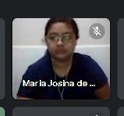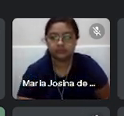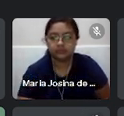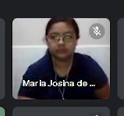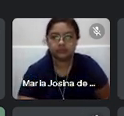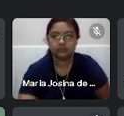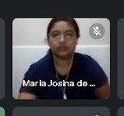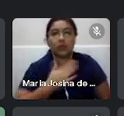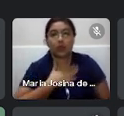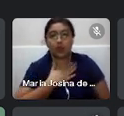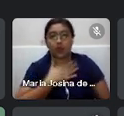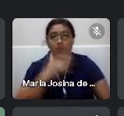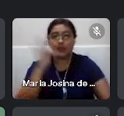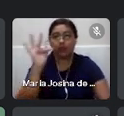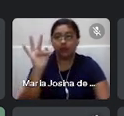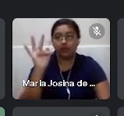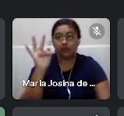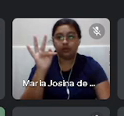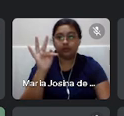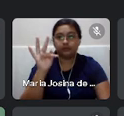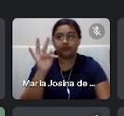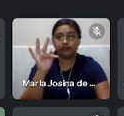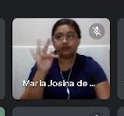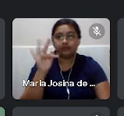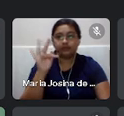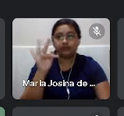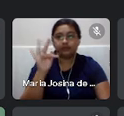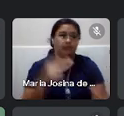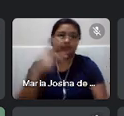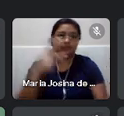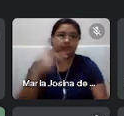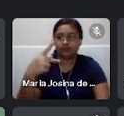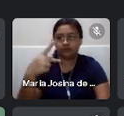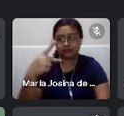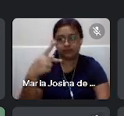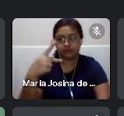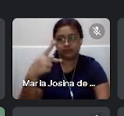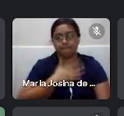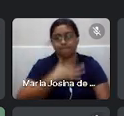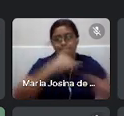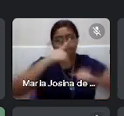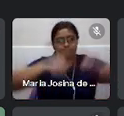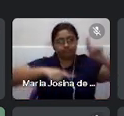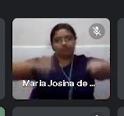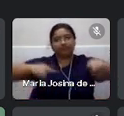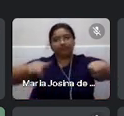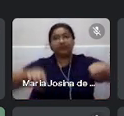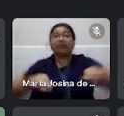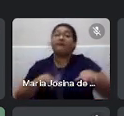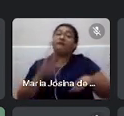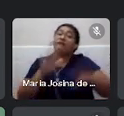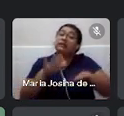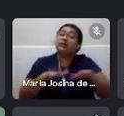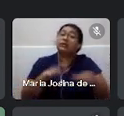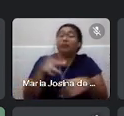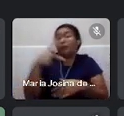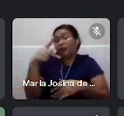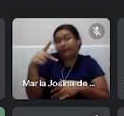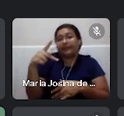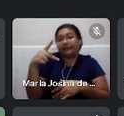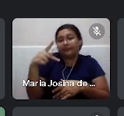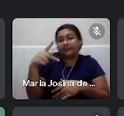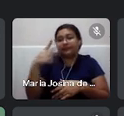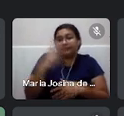meu f é o p, a minha variável dependente é o p, e a minha